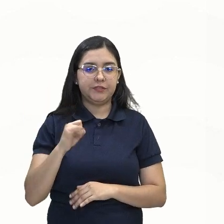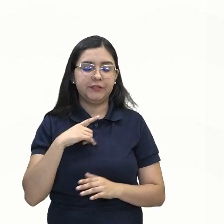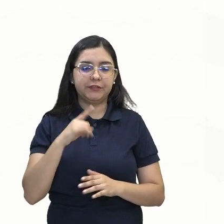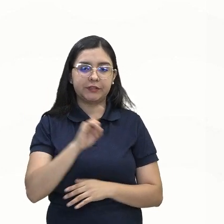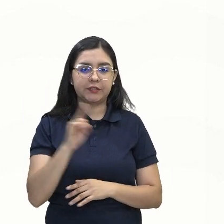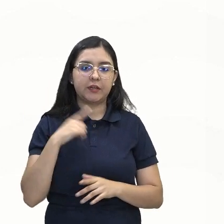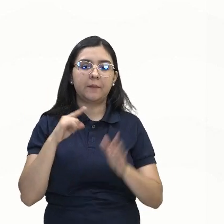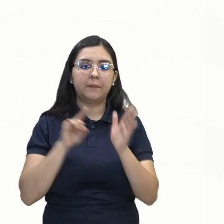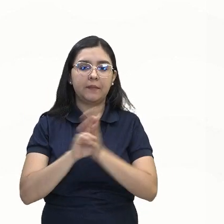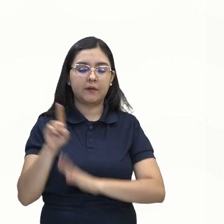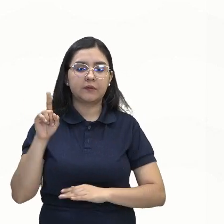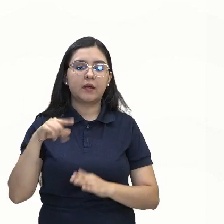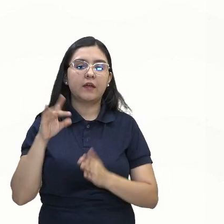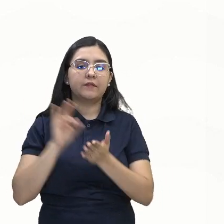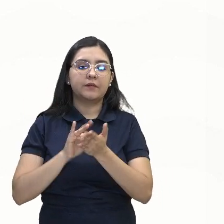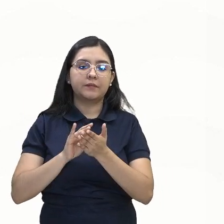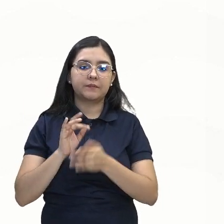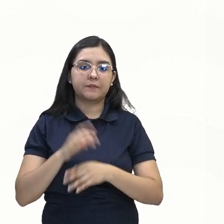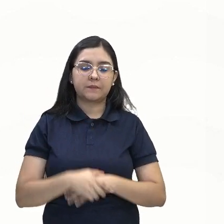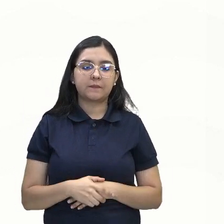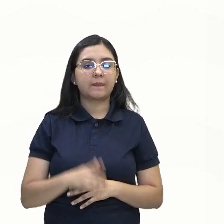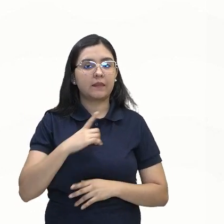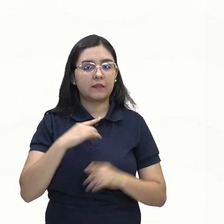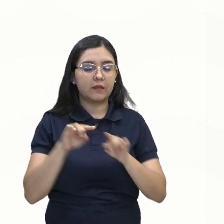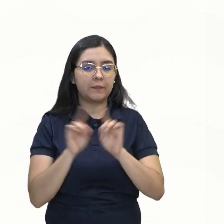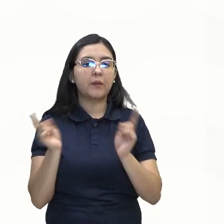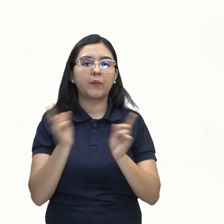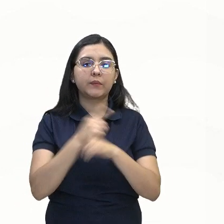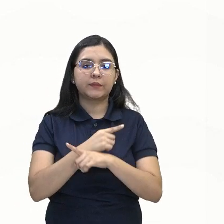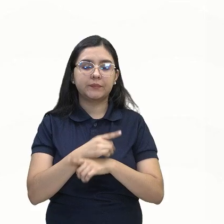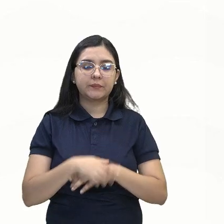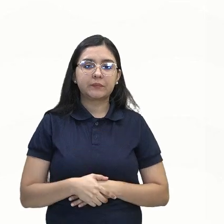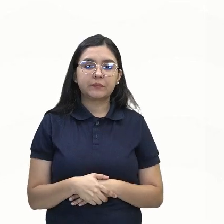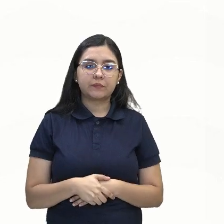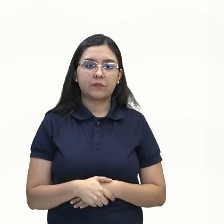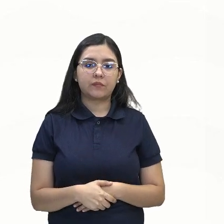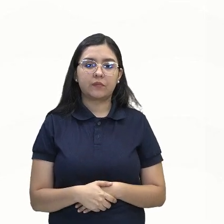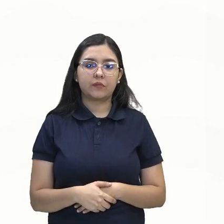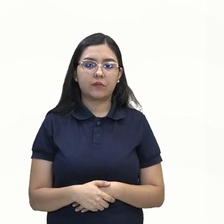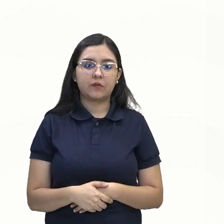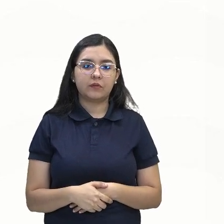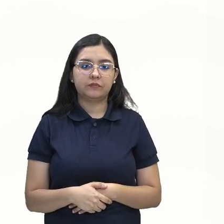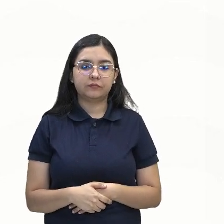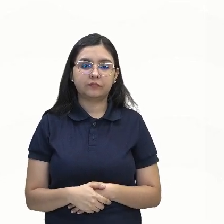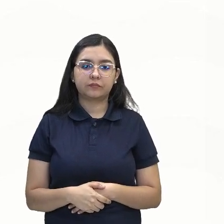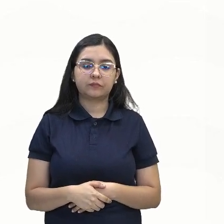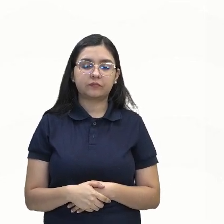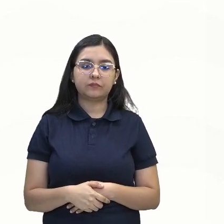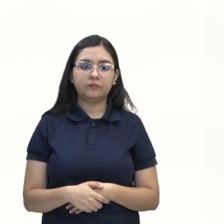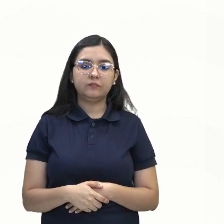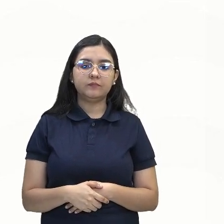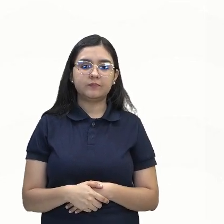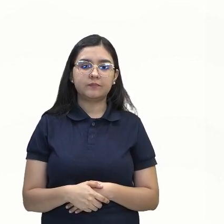a pergunta vai ser afirmativa. Se o início for negativo, a pergunta vai ser afirmativa.